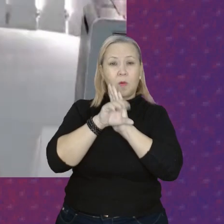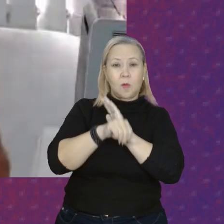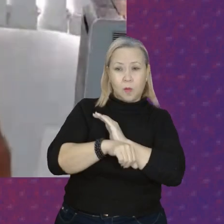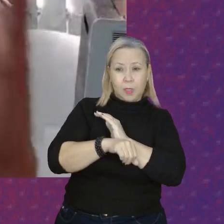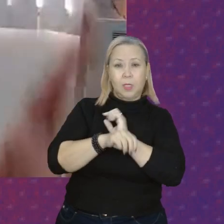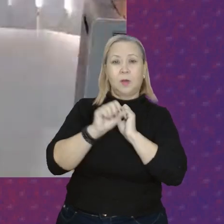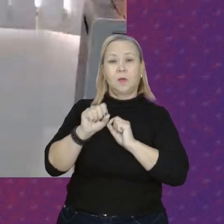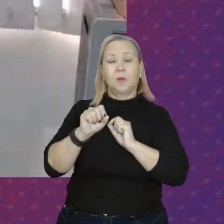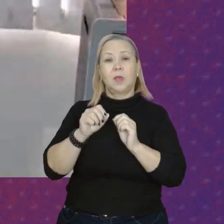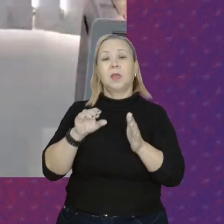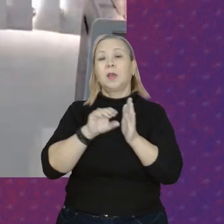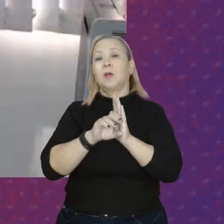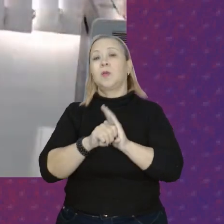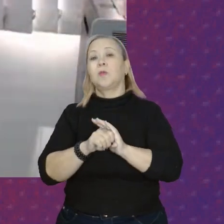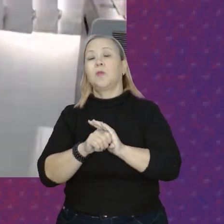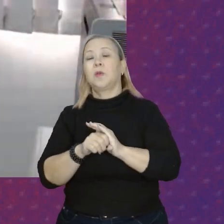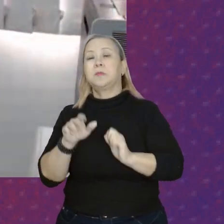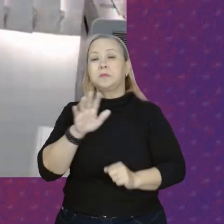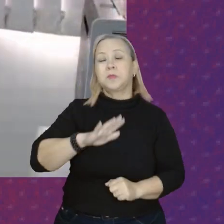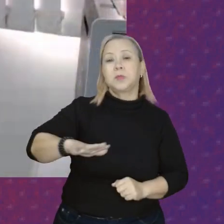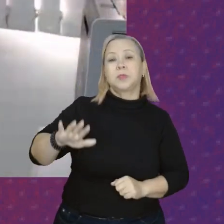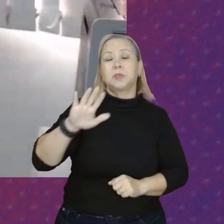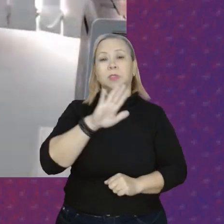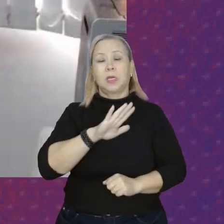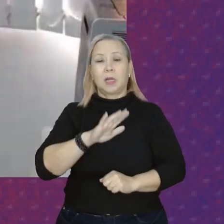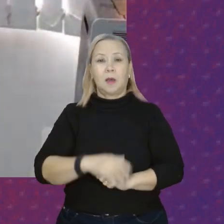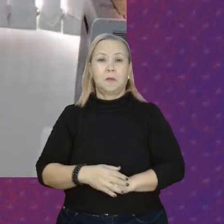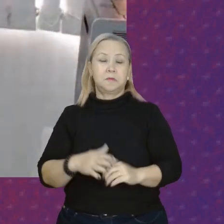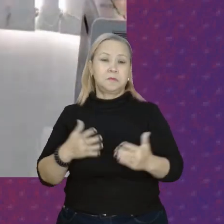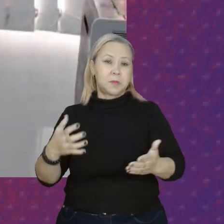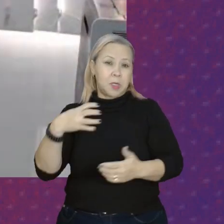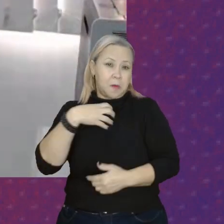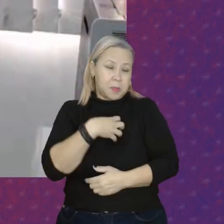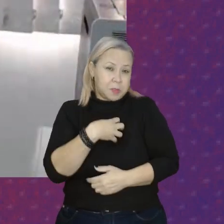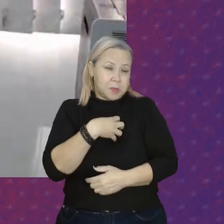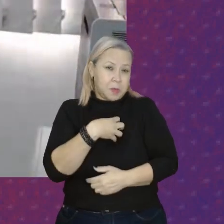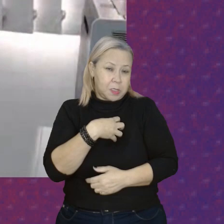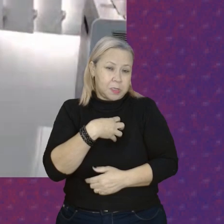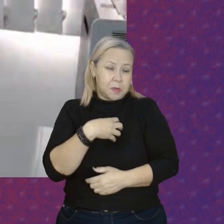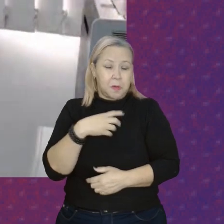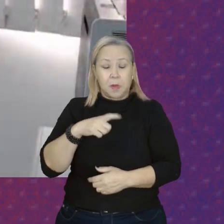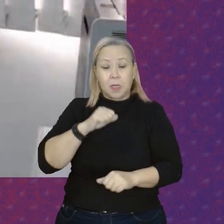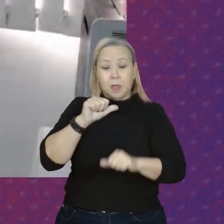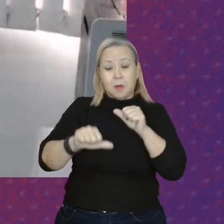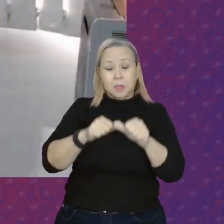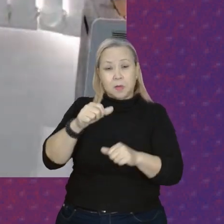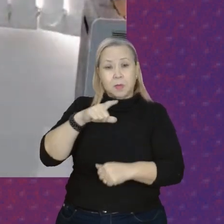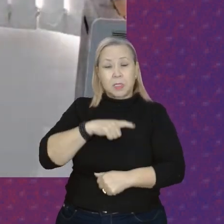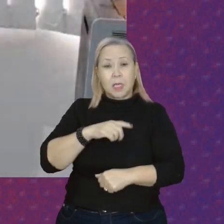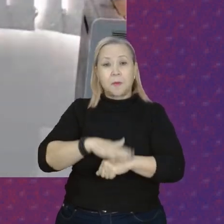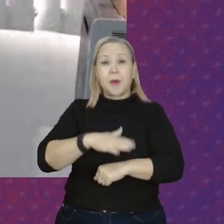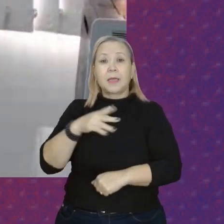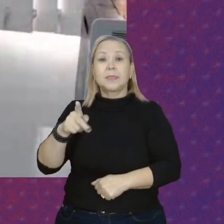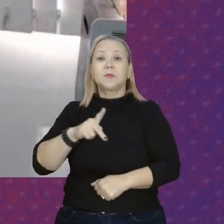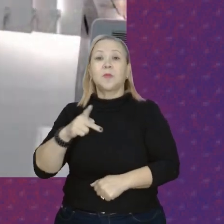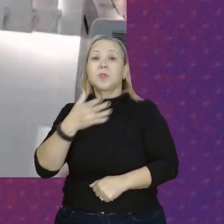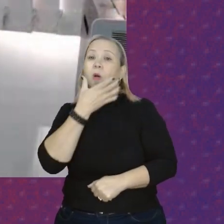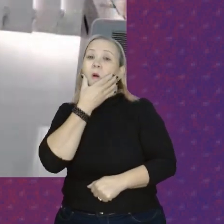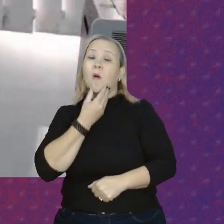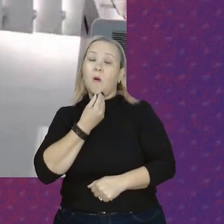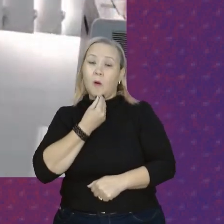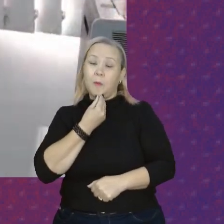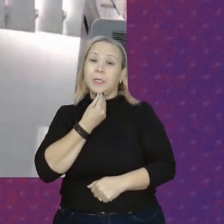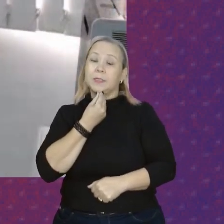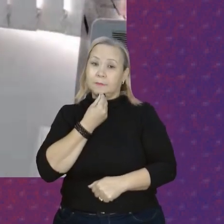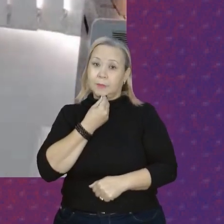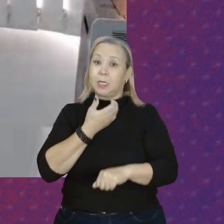nos currículos de uma maneira geral. Então, nós passamos a ter mais professores homens, e aí